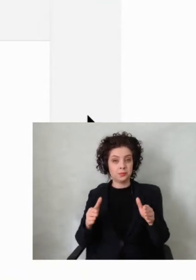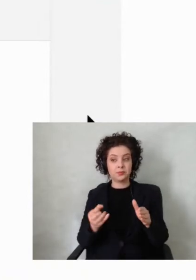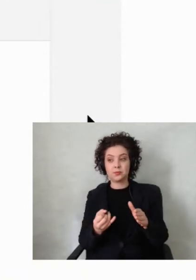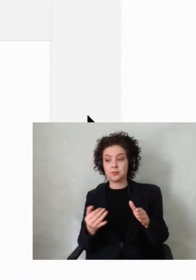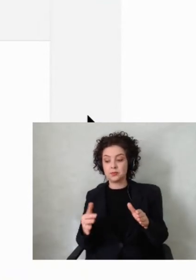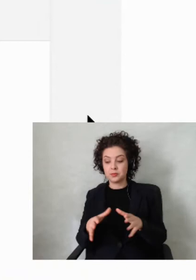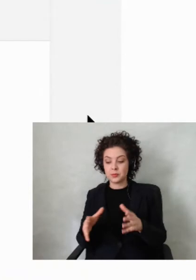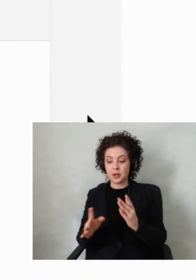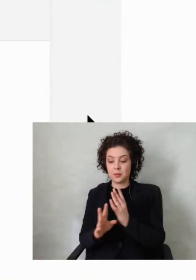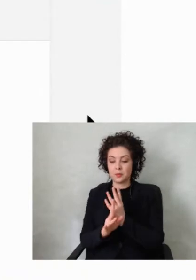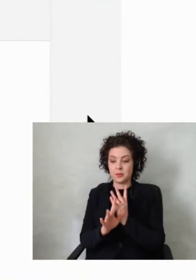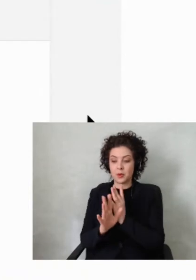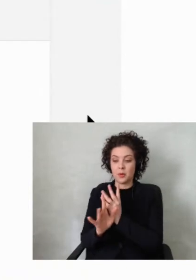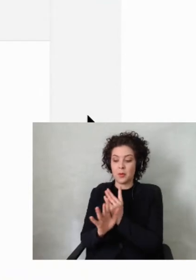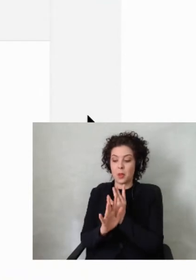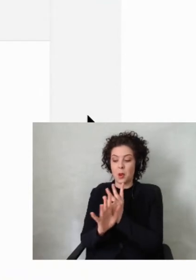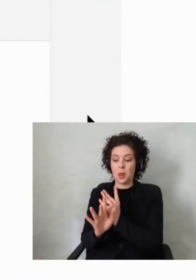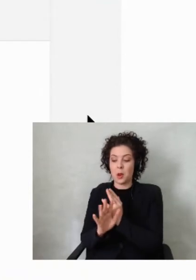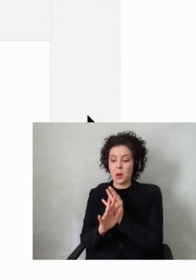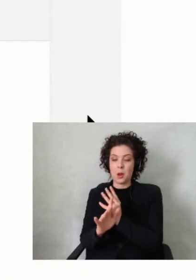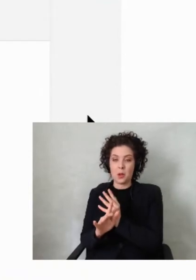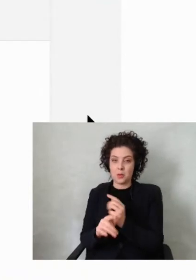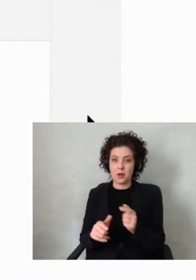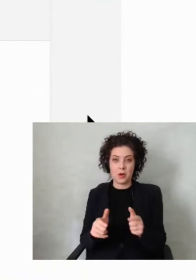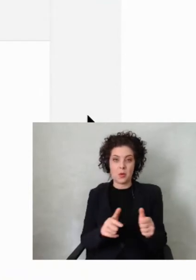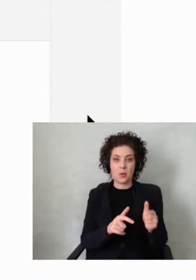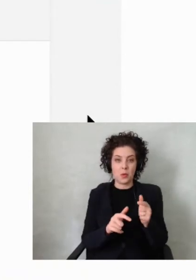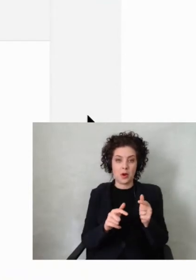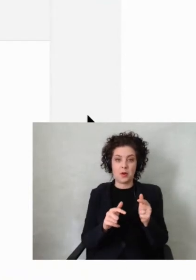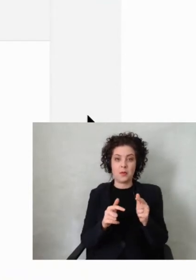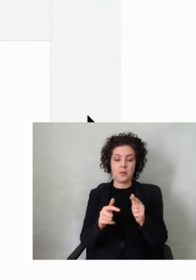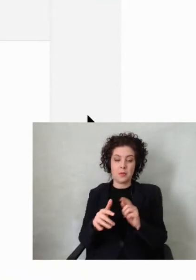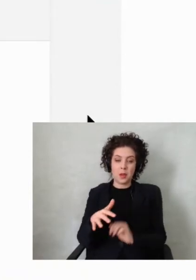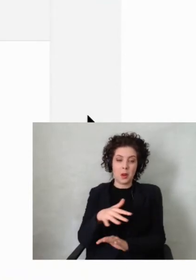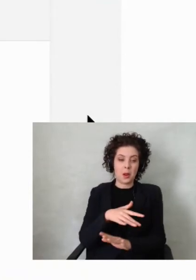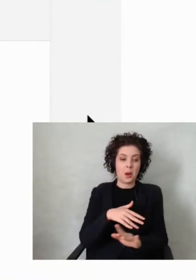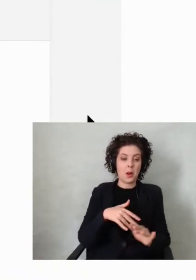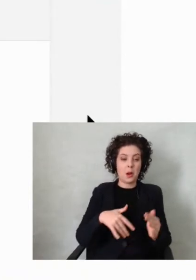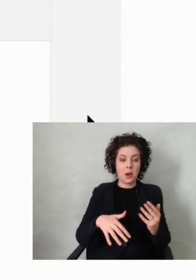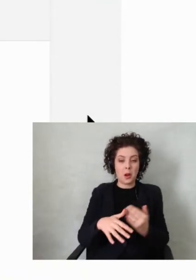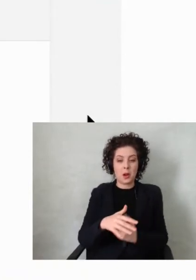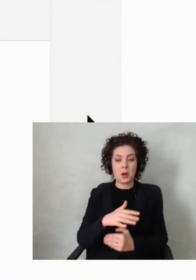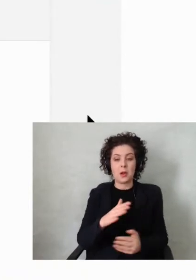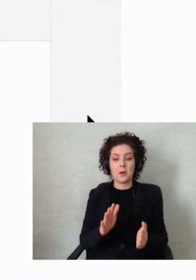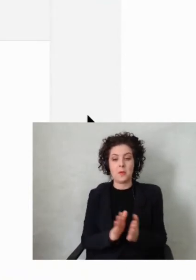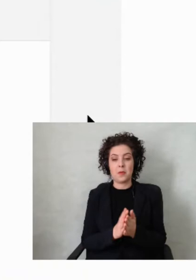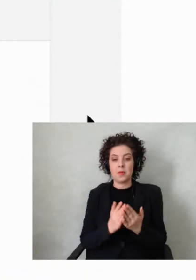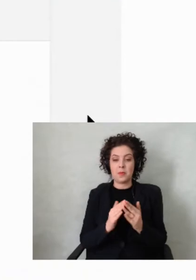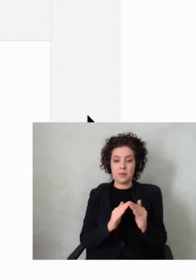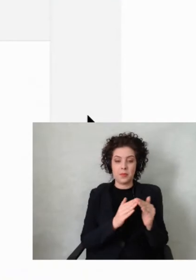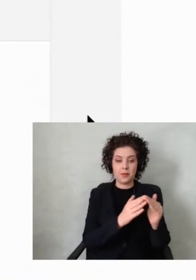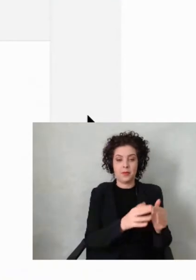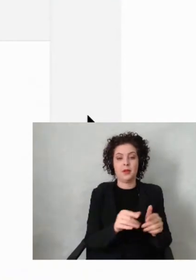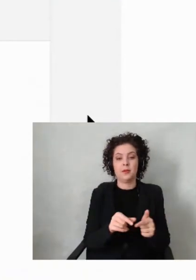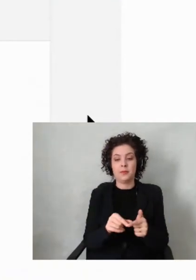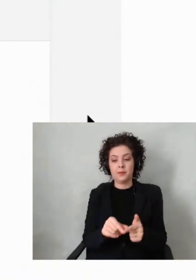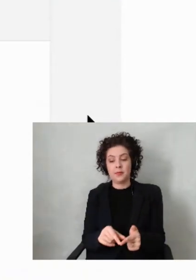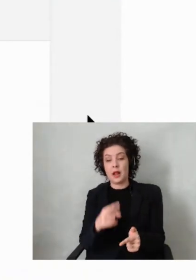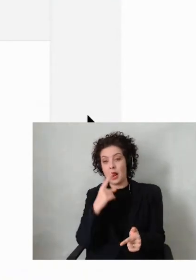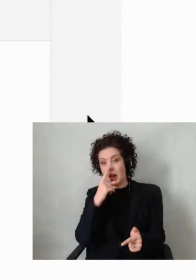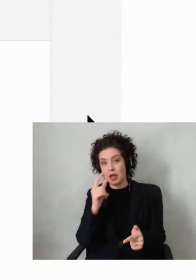cidades, com ocupação de espaço desordenado, bolsões de pobreza, acúmulo de lixo, e como